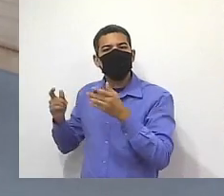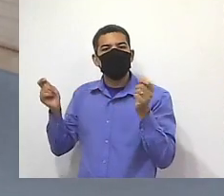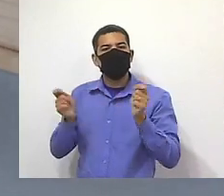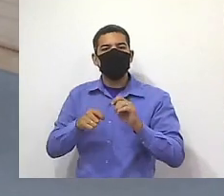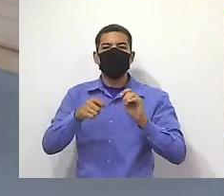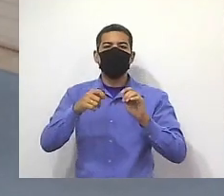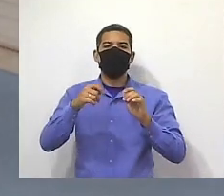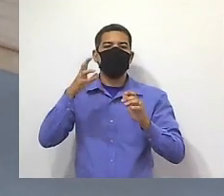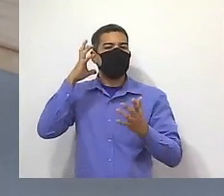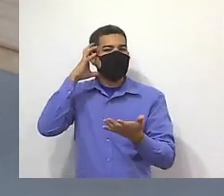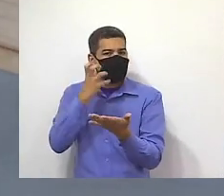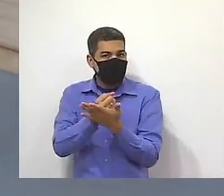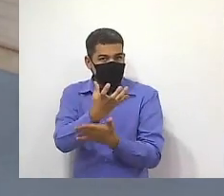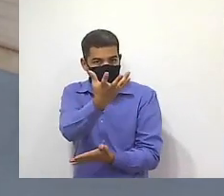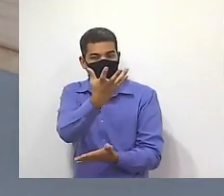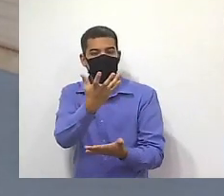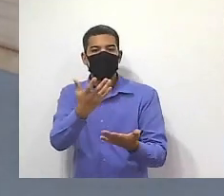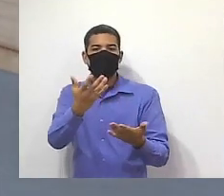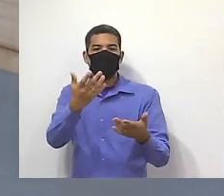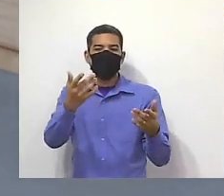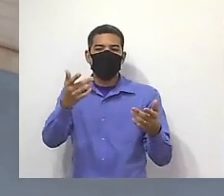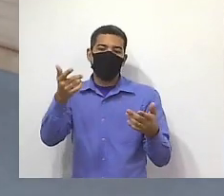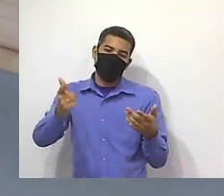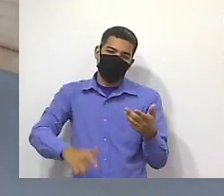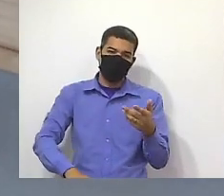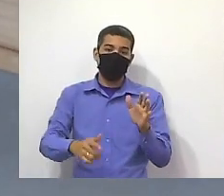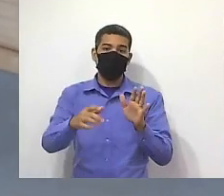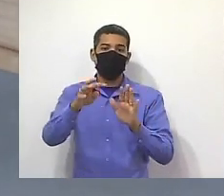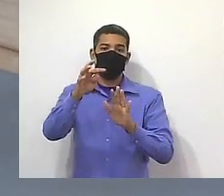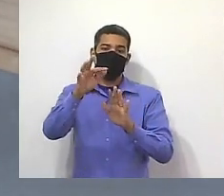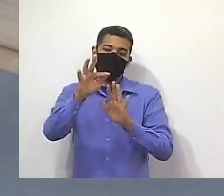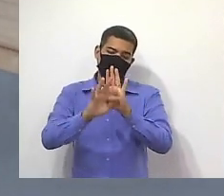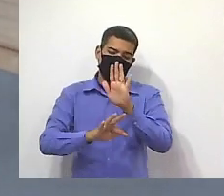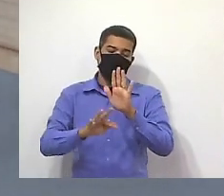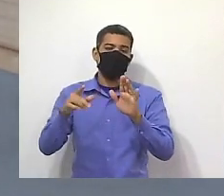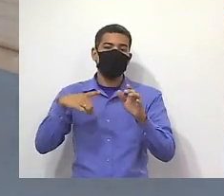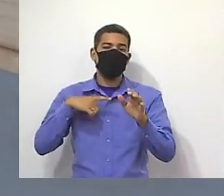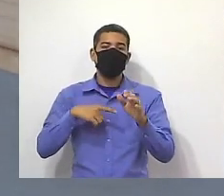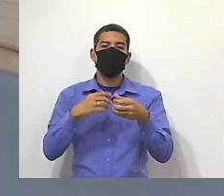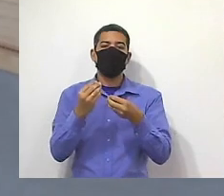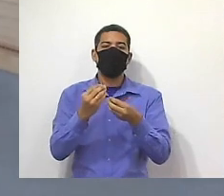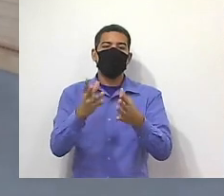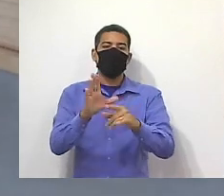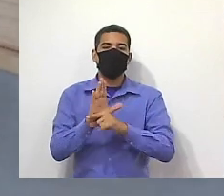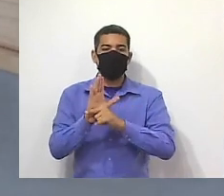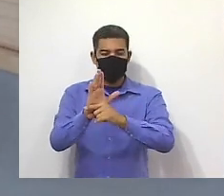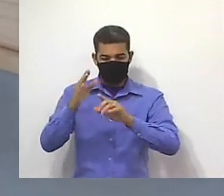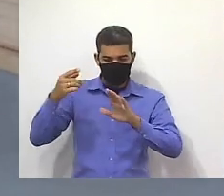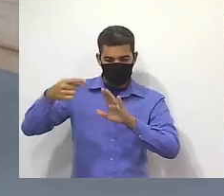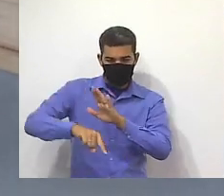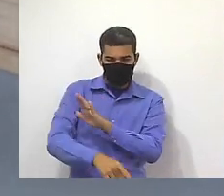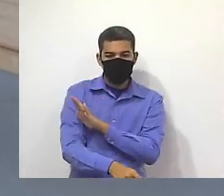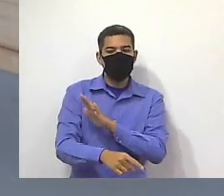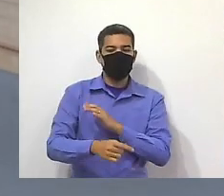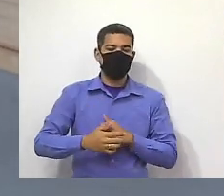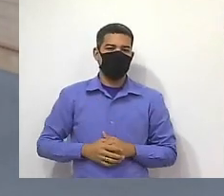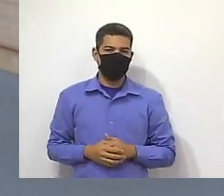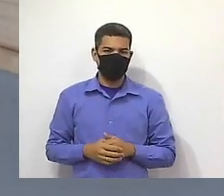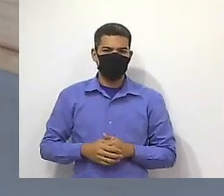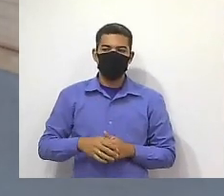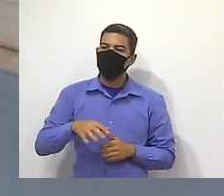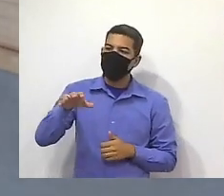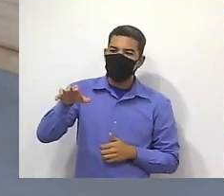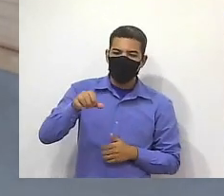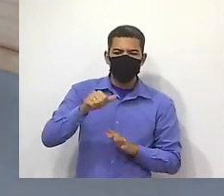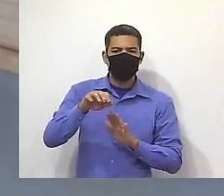a essa aula e a fascículos com um material complementar que vai te ajudar a aprofundar. Pega esse material, pega